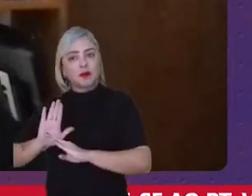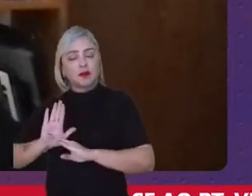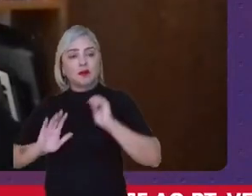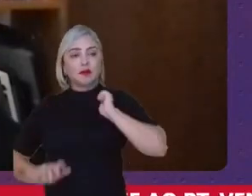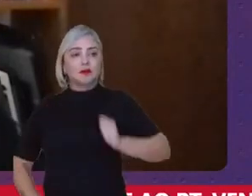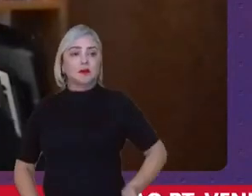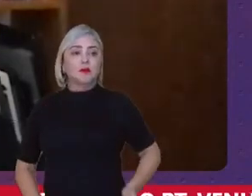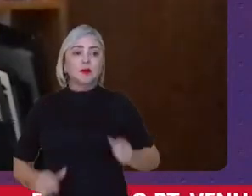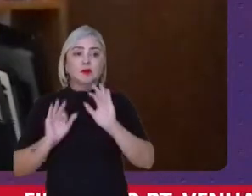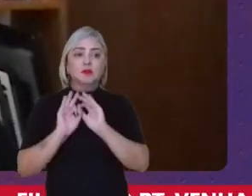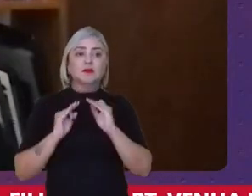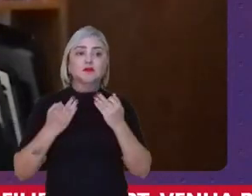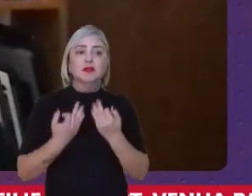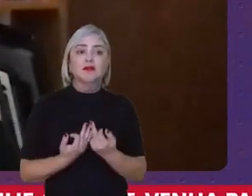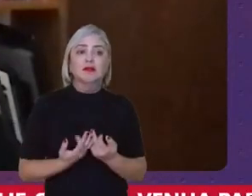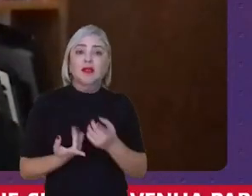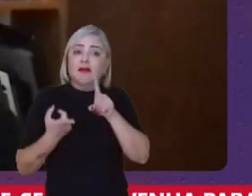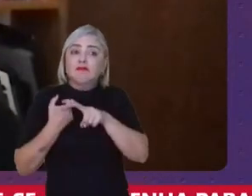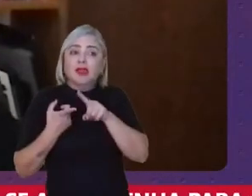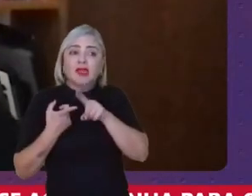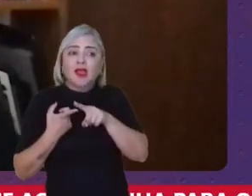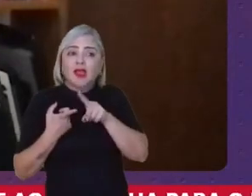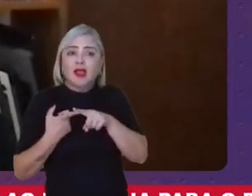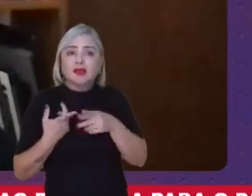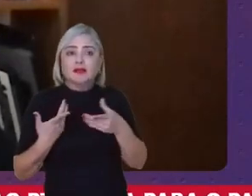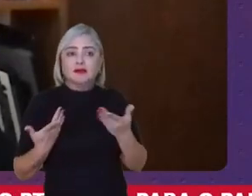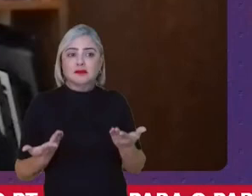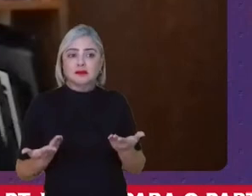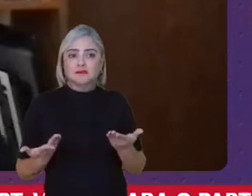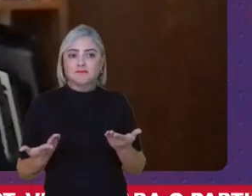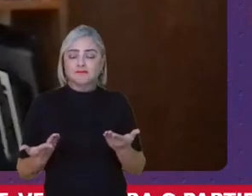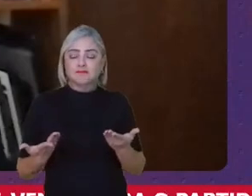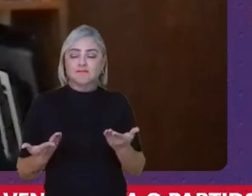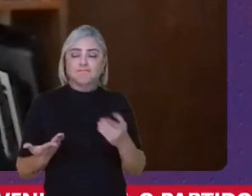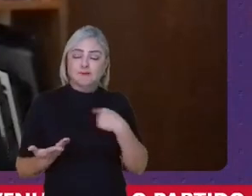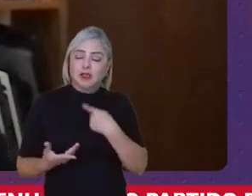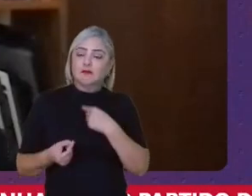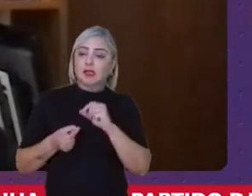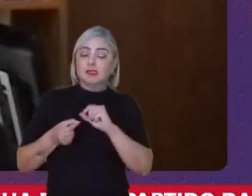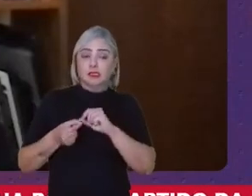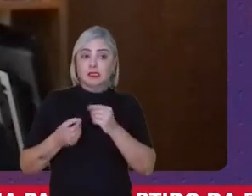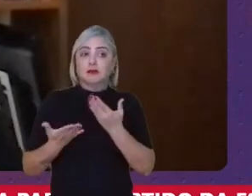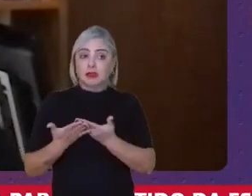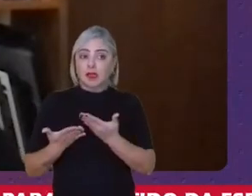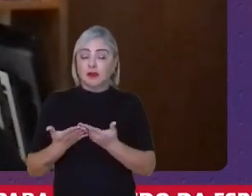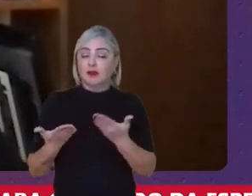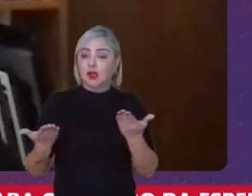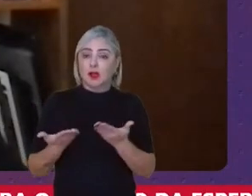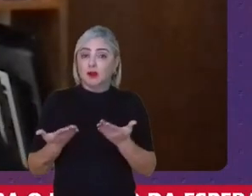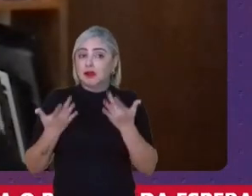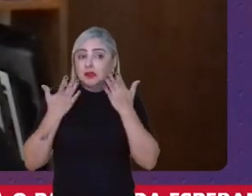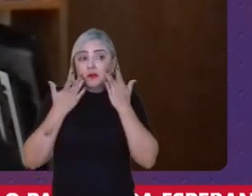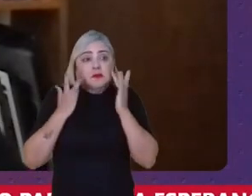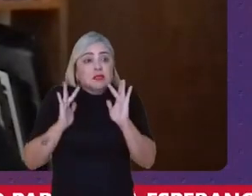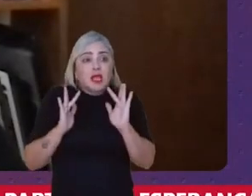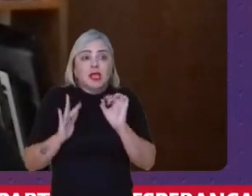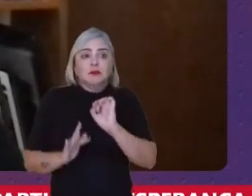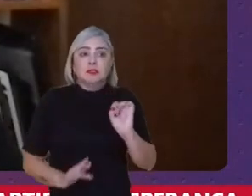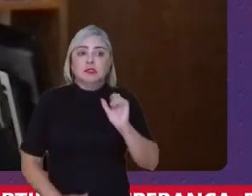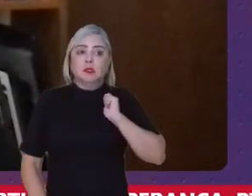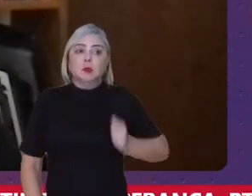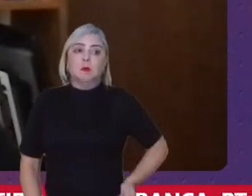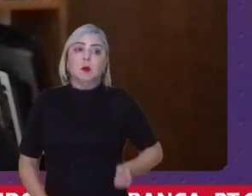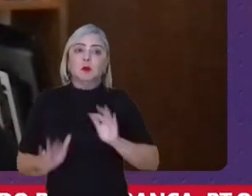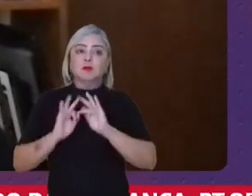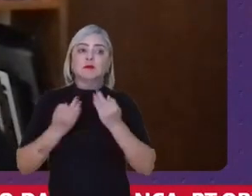que está sob ameaça, né? Então, nós estamos fazendo esse programa hoje sem saber se o Bolsa